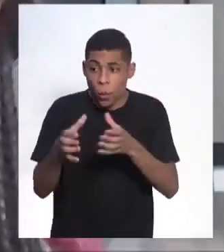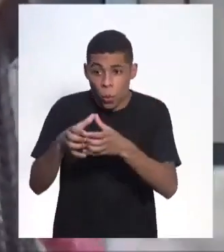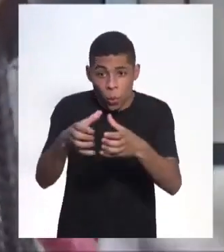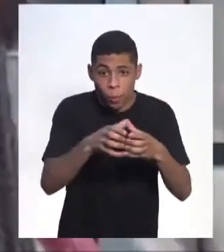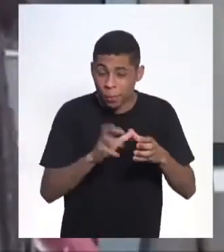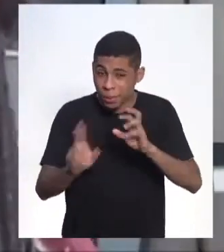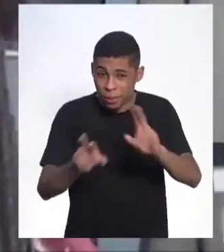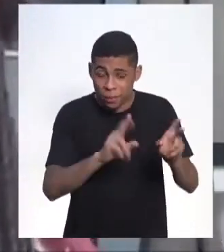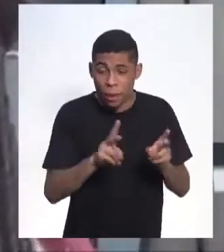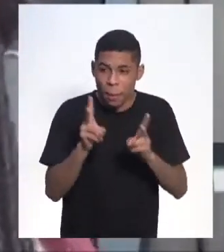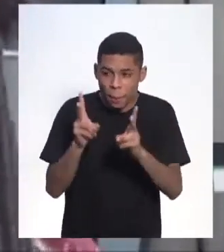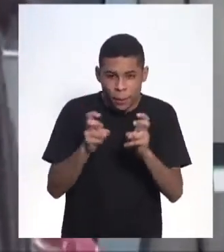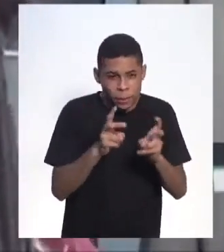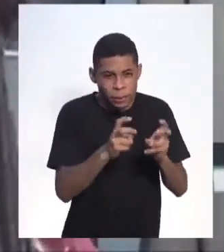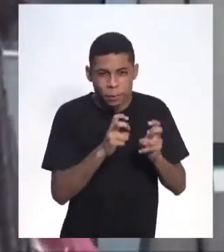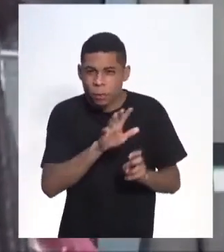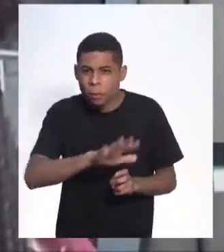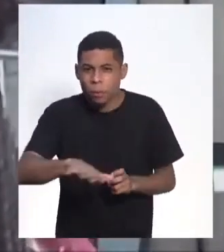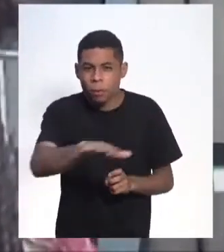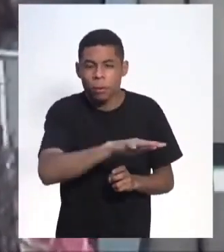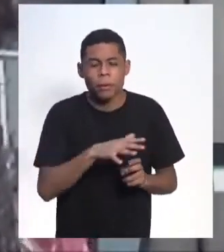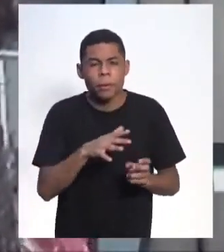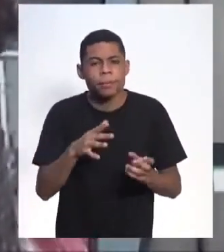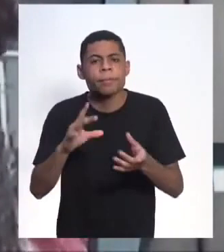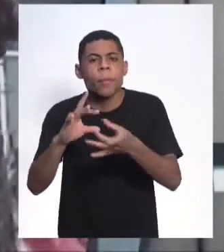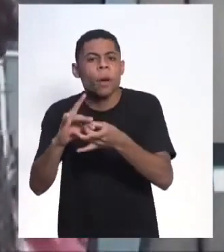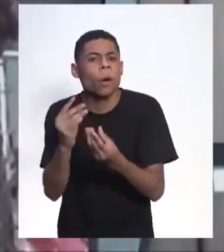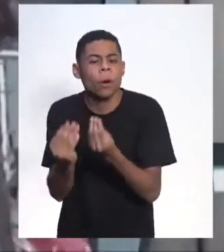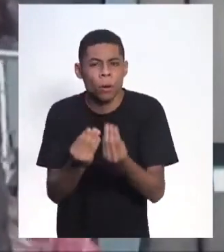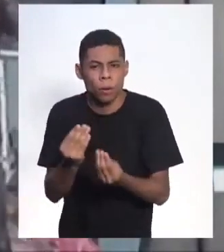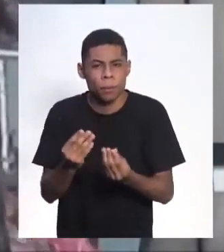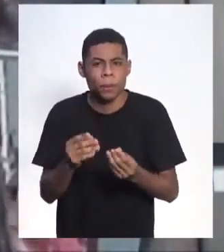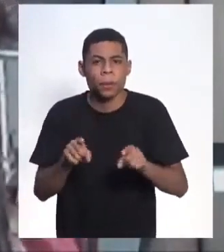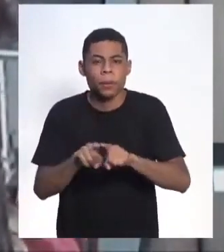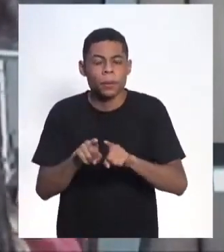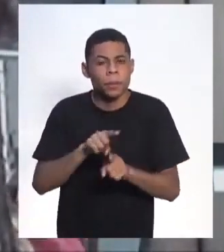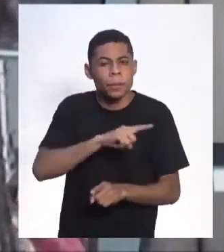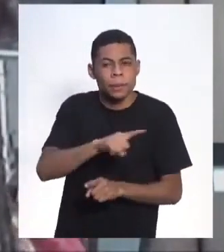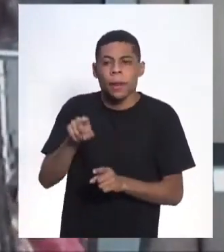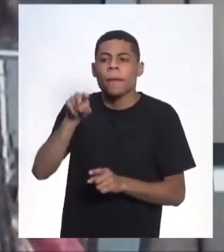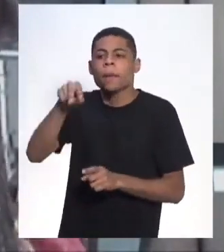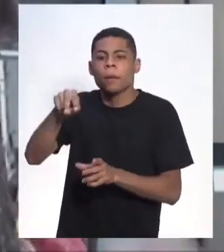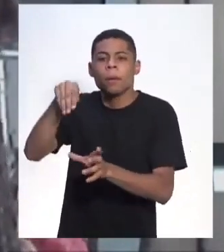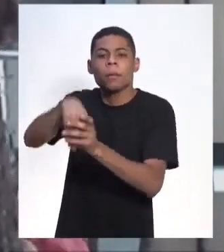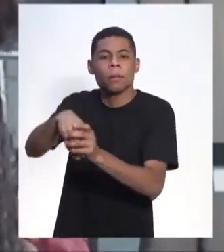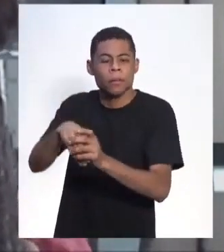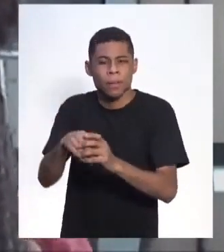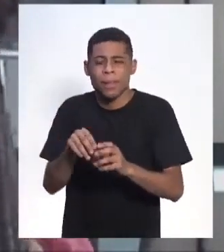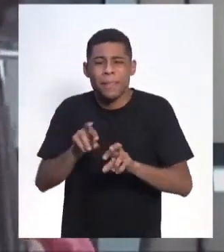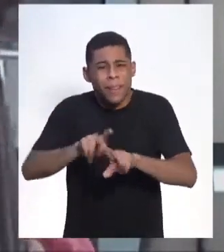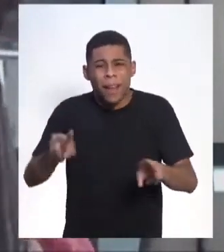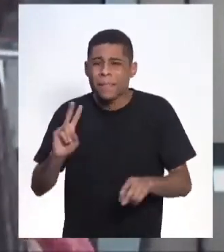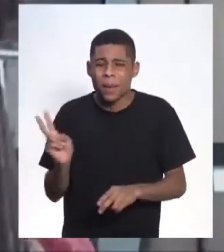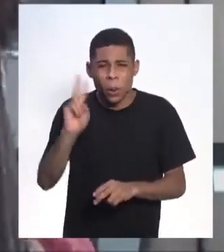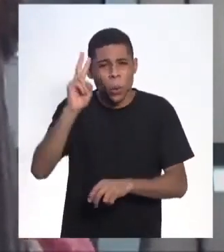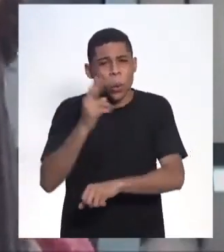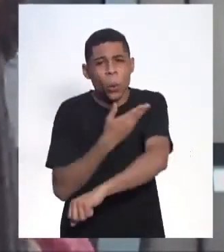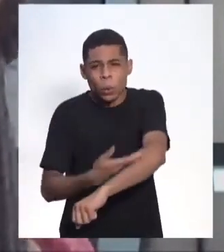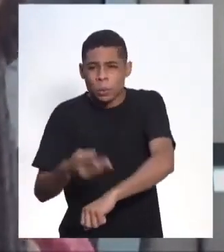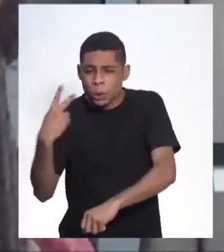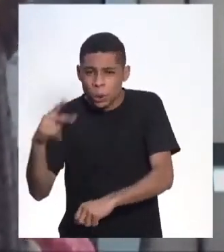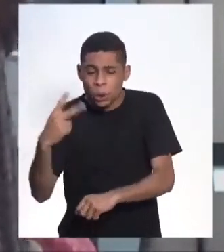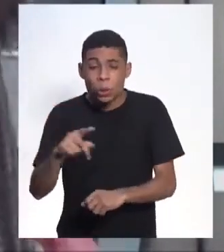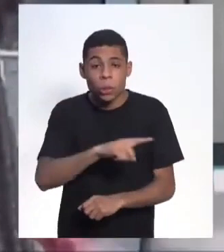grupos, perceber a relação da socialização, como nós interiorizamos uma série de valores e costumes